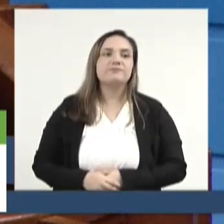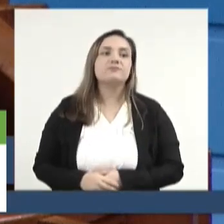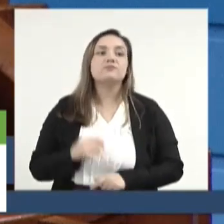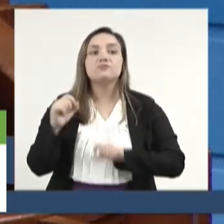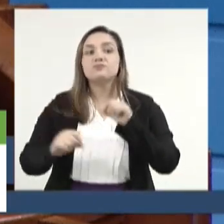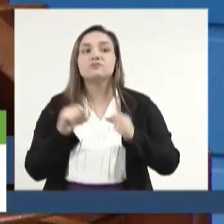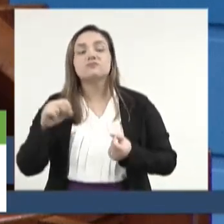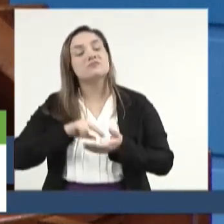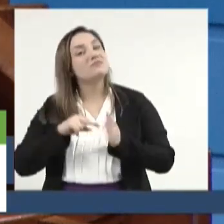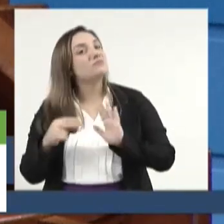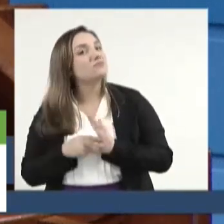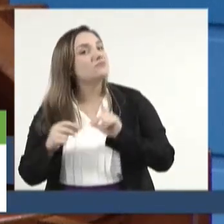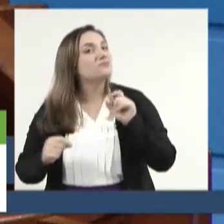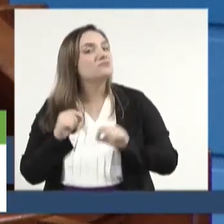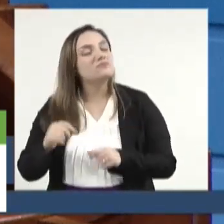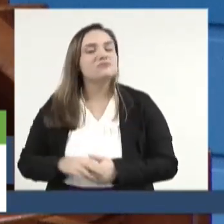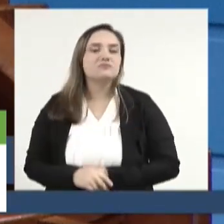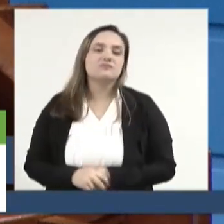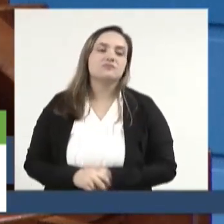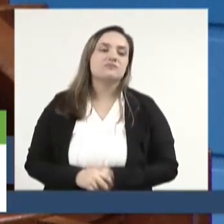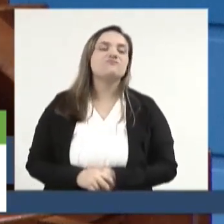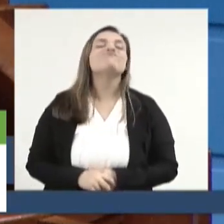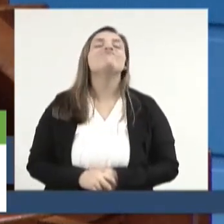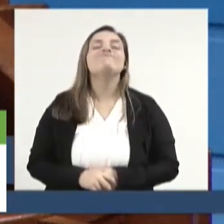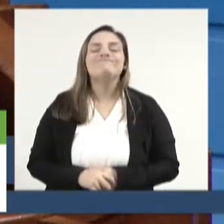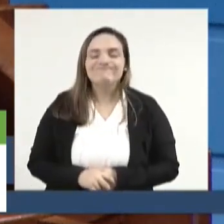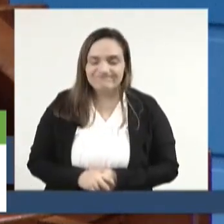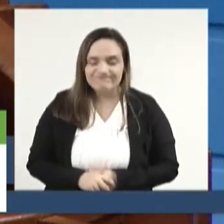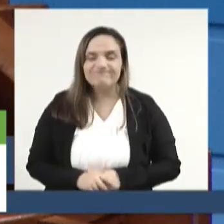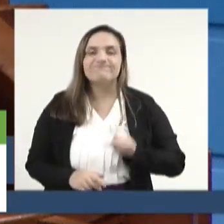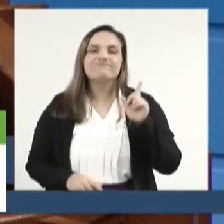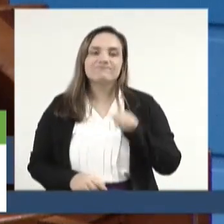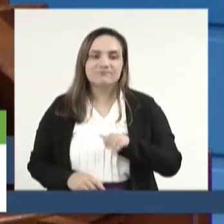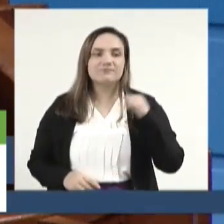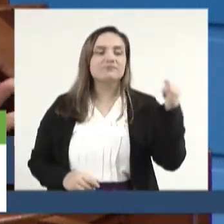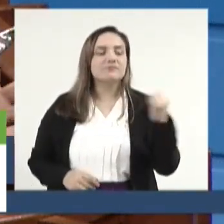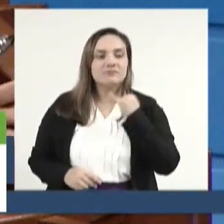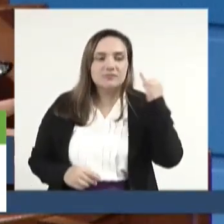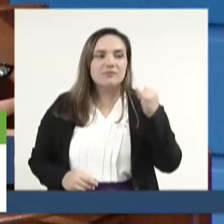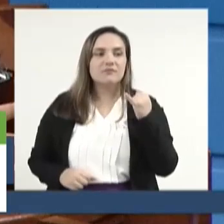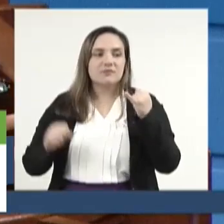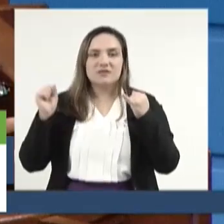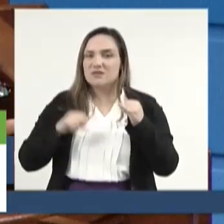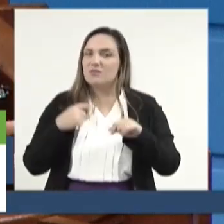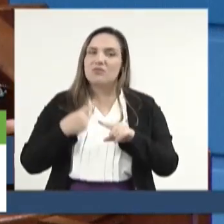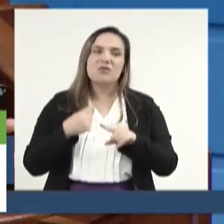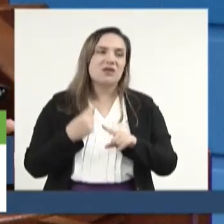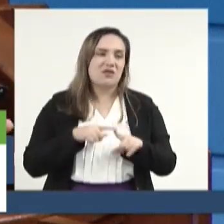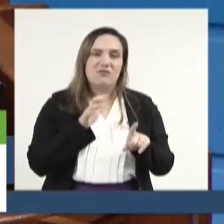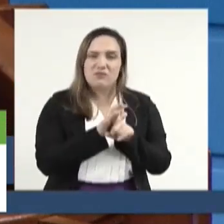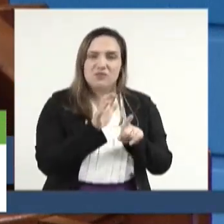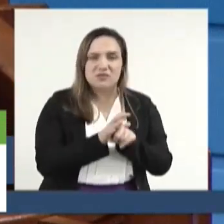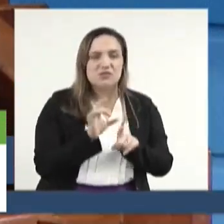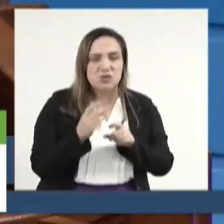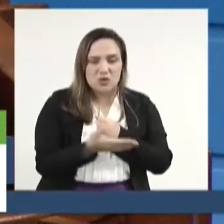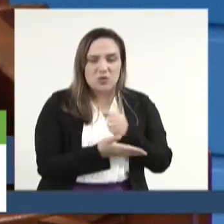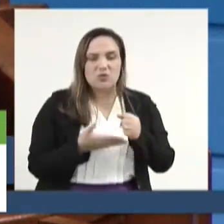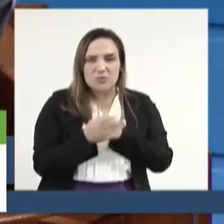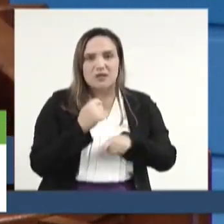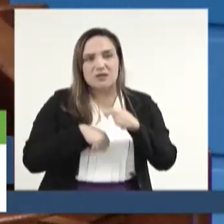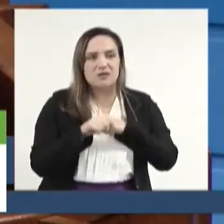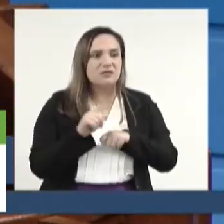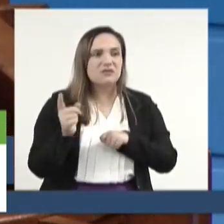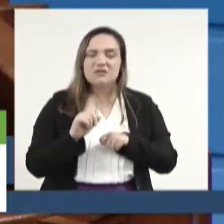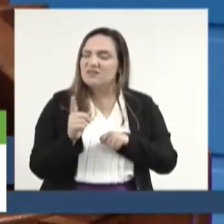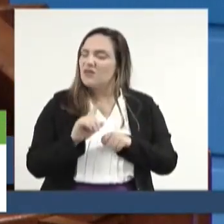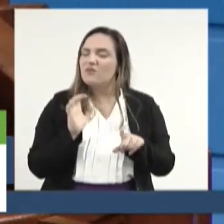que significa dizer, senhor presidente, que é extremamente importante. Isso não afeta só a base da economia, isso